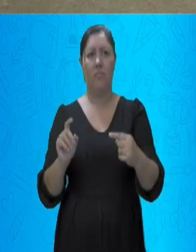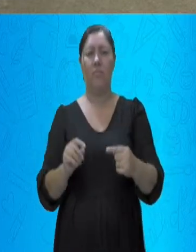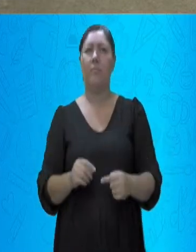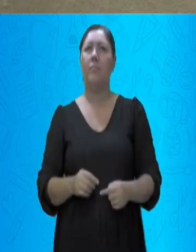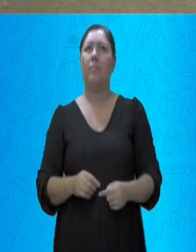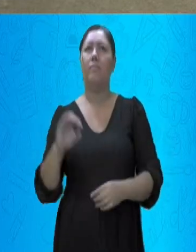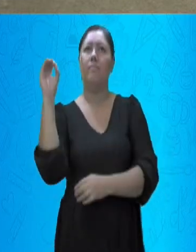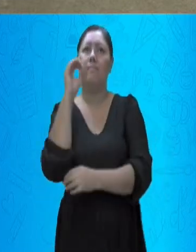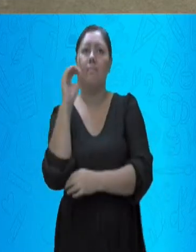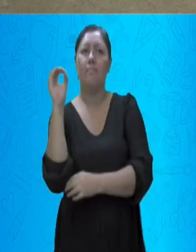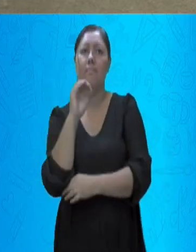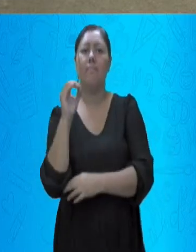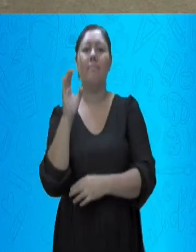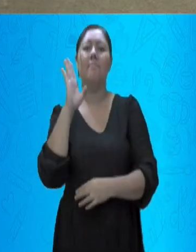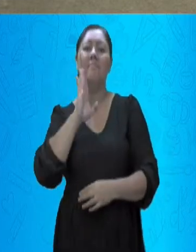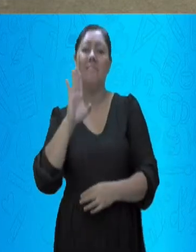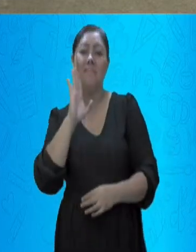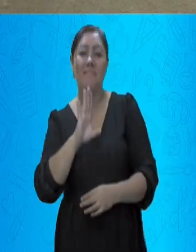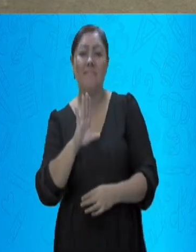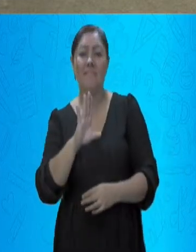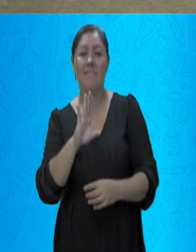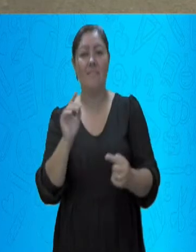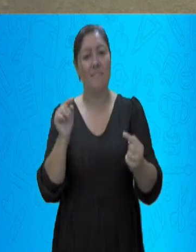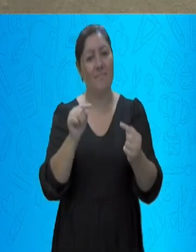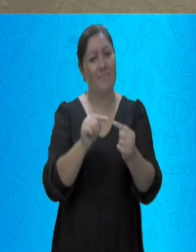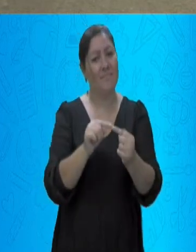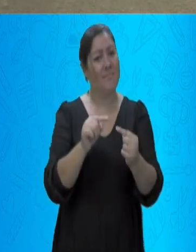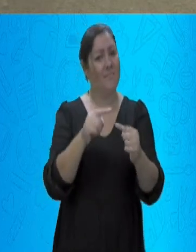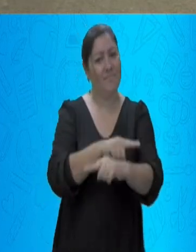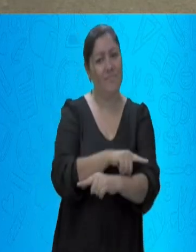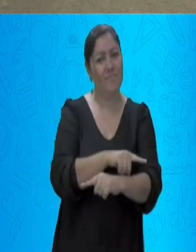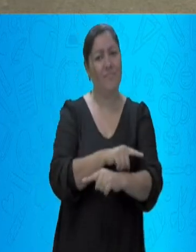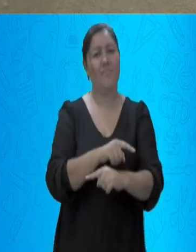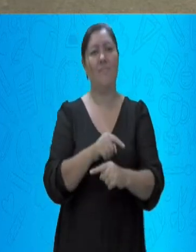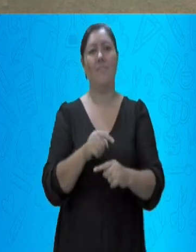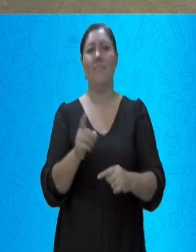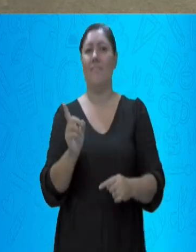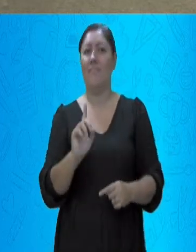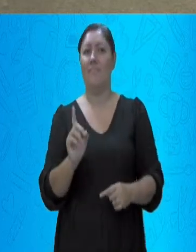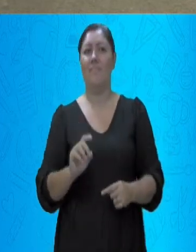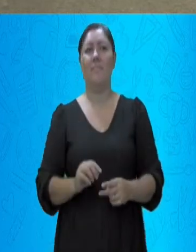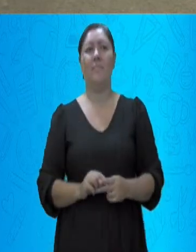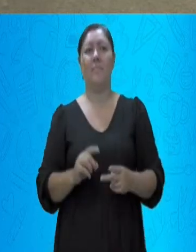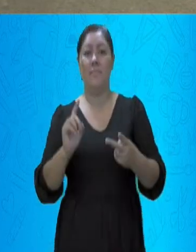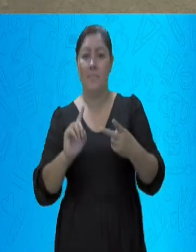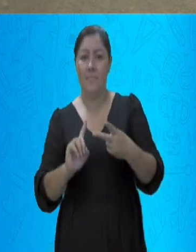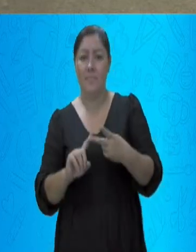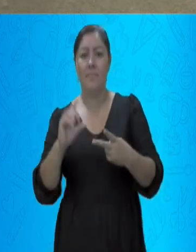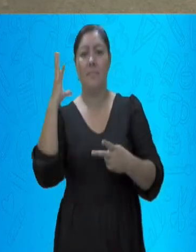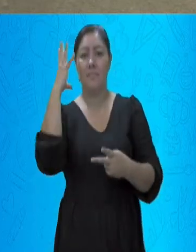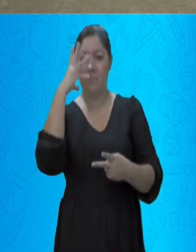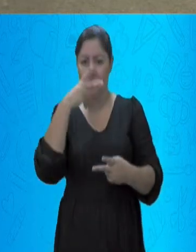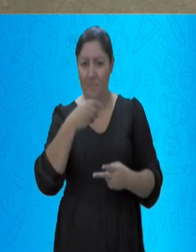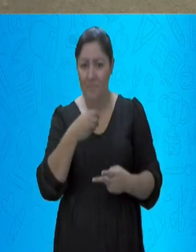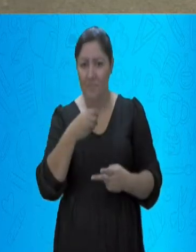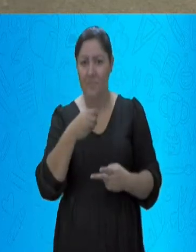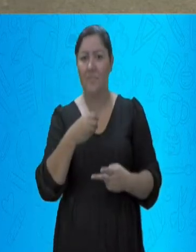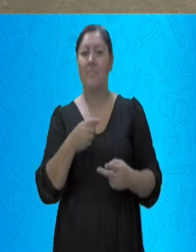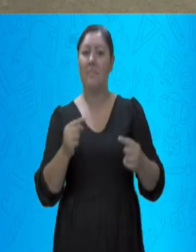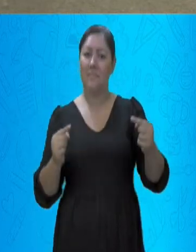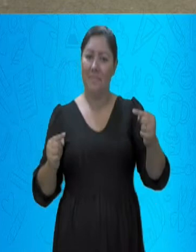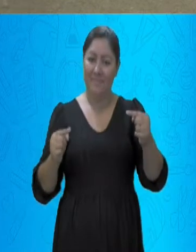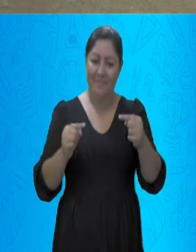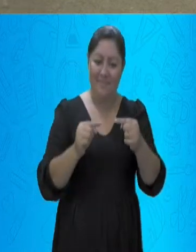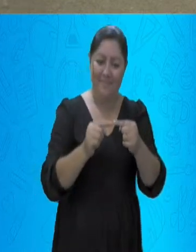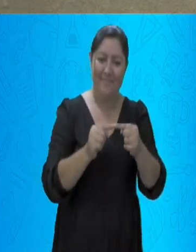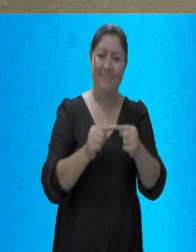dizer, eu estou dizendo que o meu carro é belo, meu carro é bonito. Então, o sinônimo de belo, portanto, bonito.